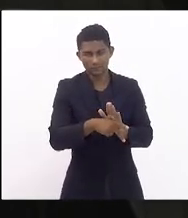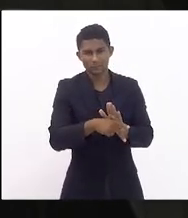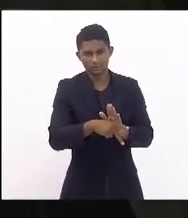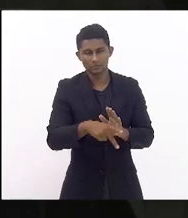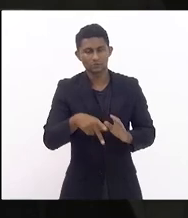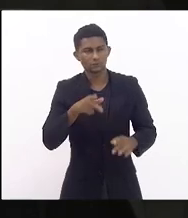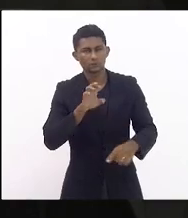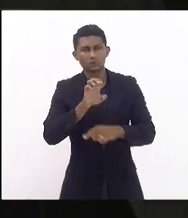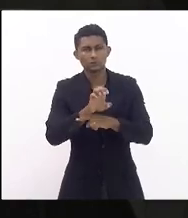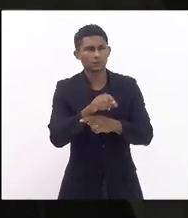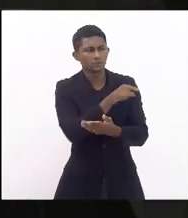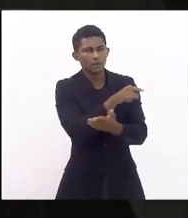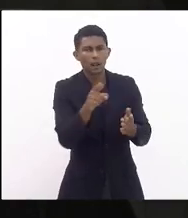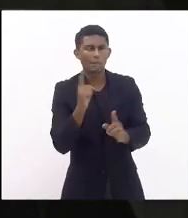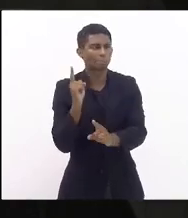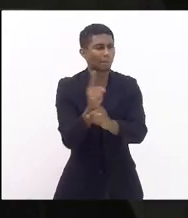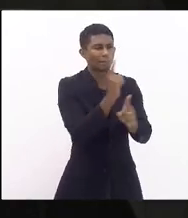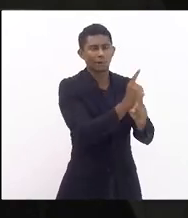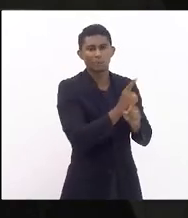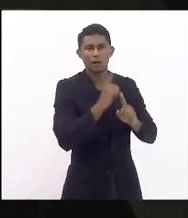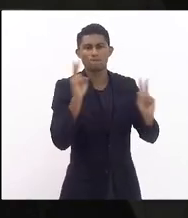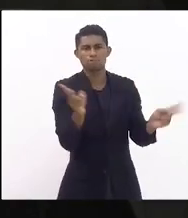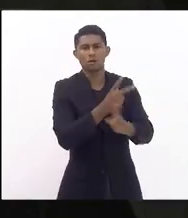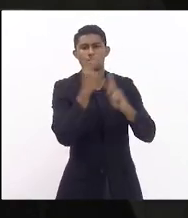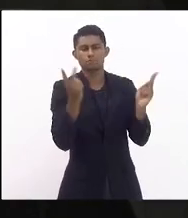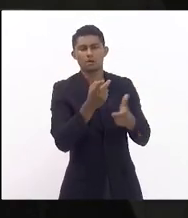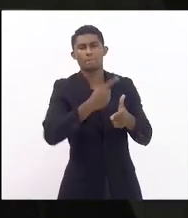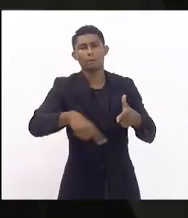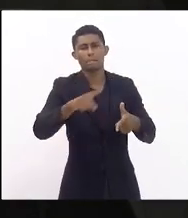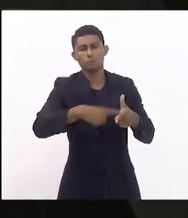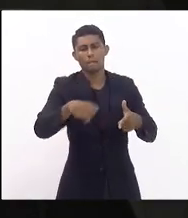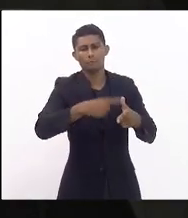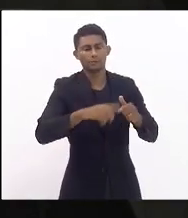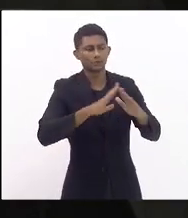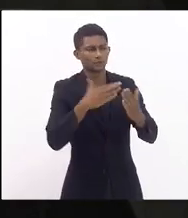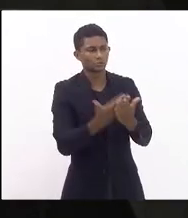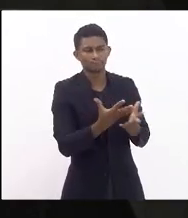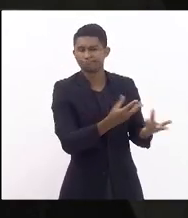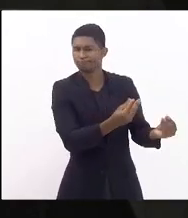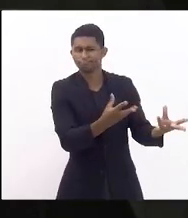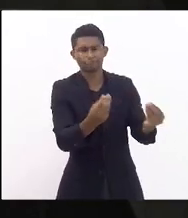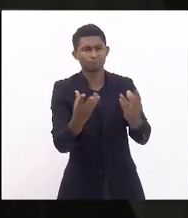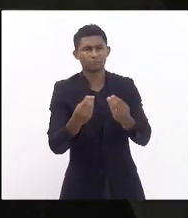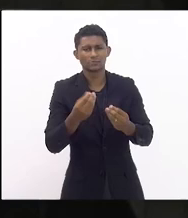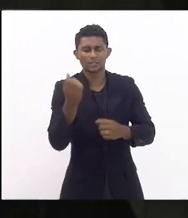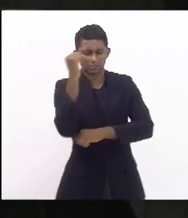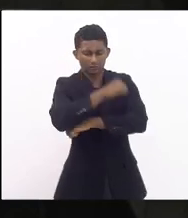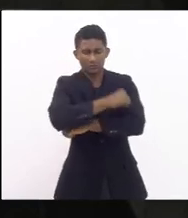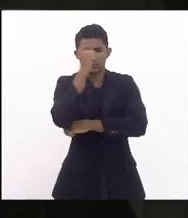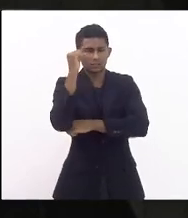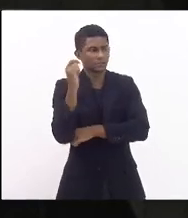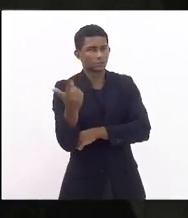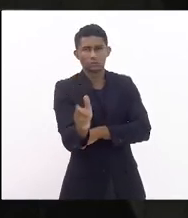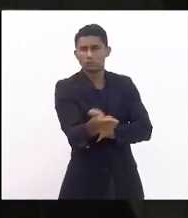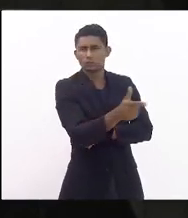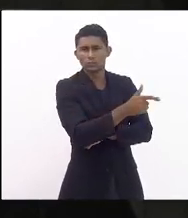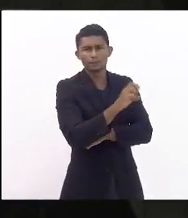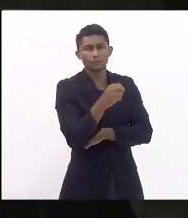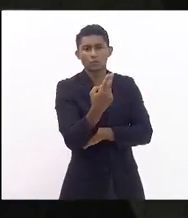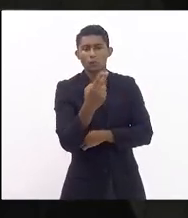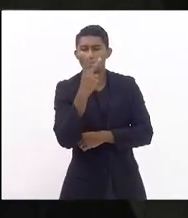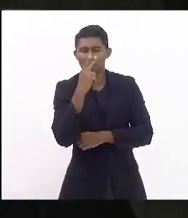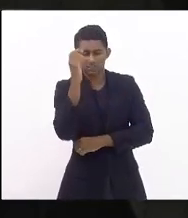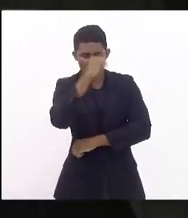graves problemas de ventilação em muitas salas de aula, de muitas escolas, onde não havia sequer janela, ou havia, no máximo, um pequeno